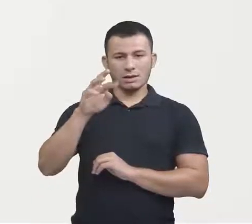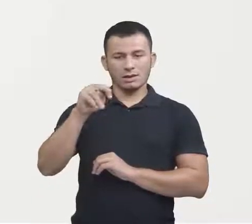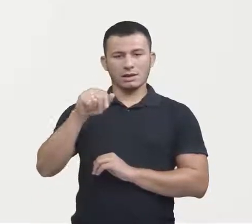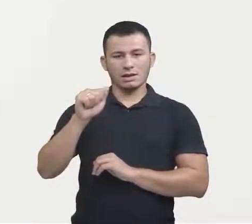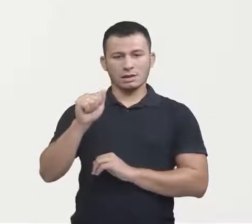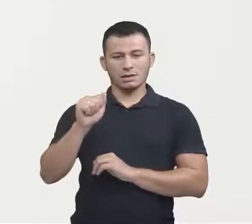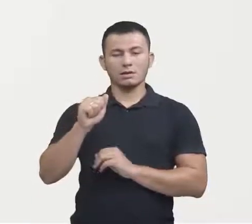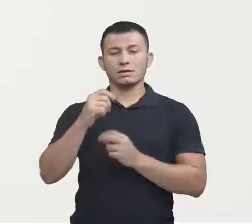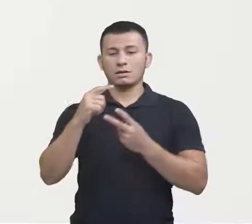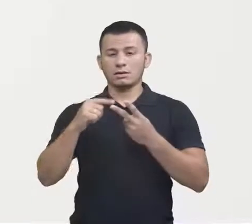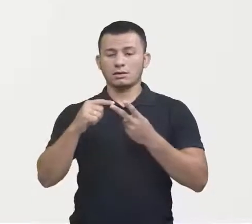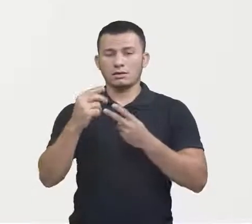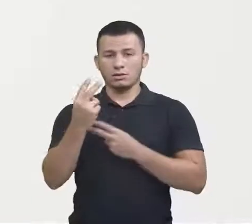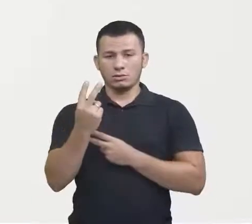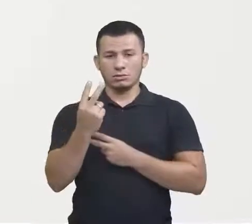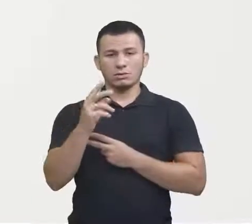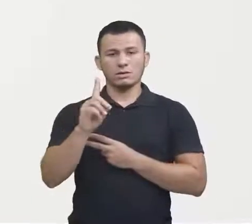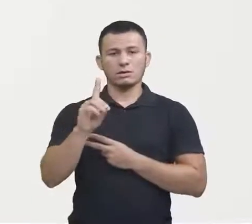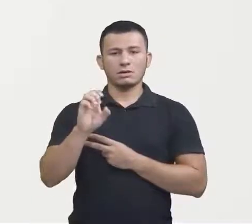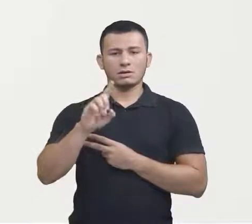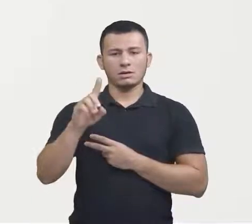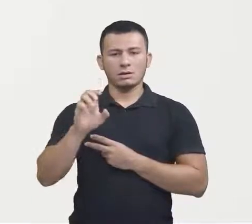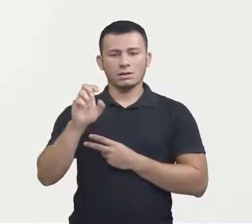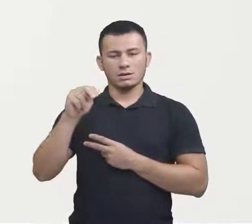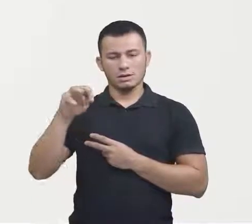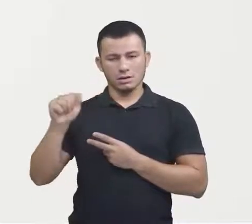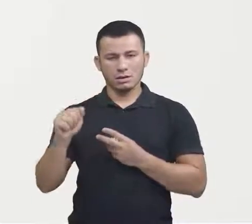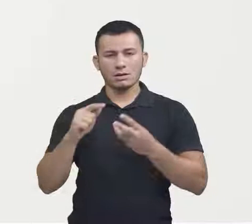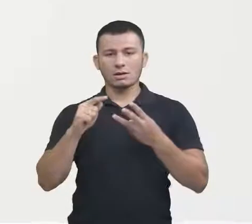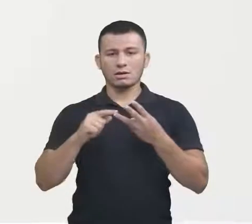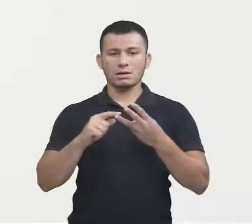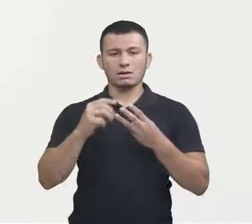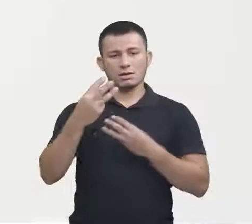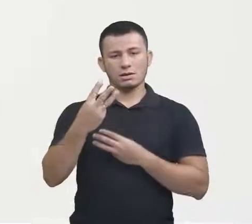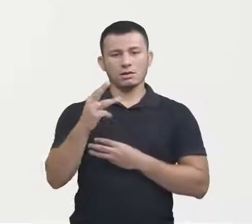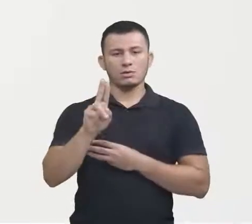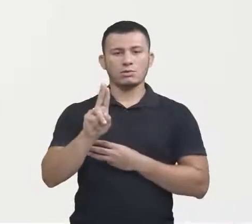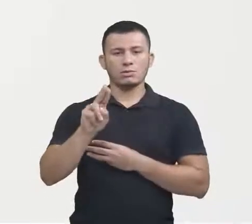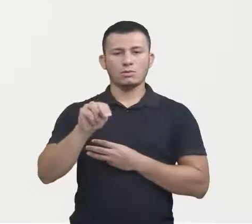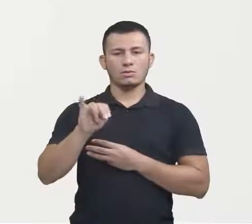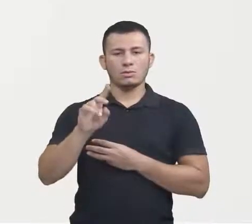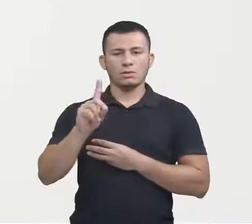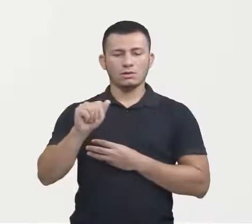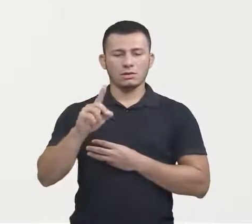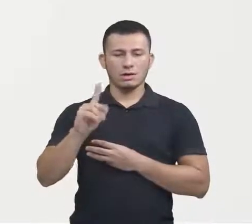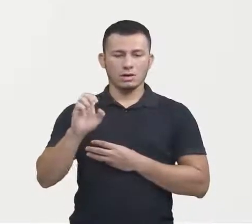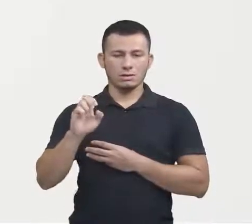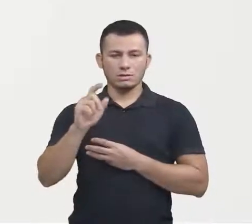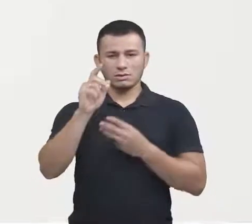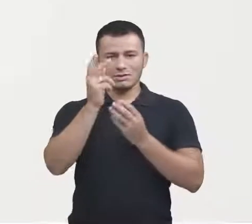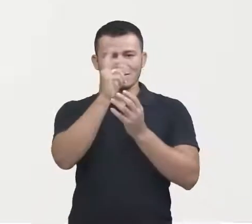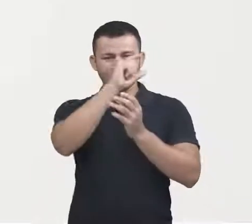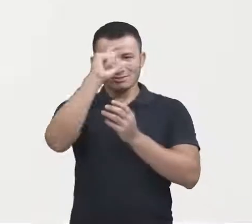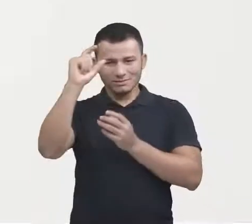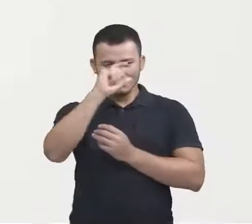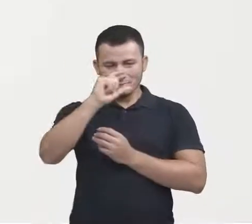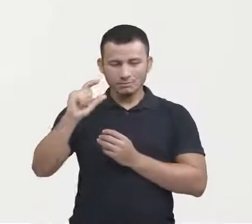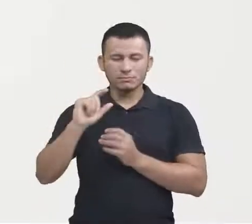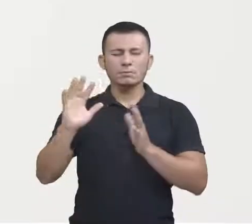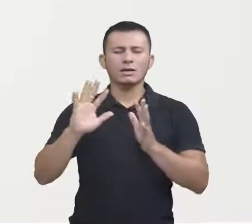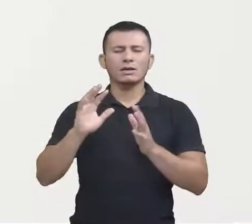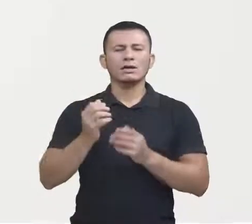dezenas e 3 unidades de figurinhas Qual o número que representa a quantidade